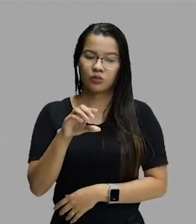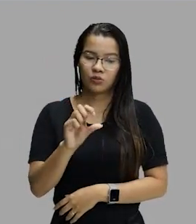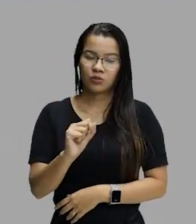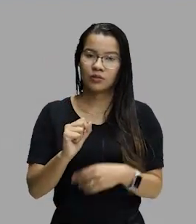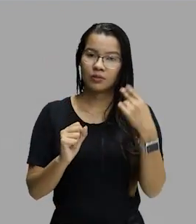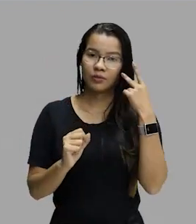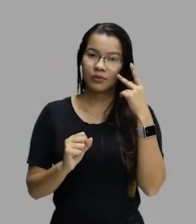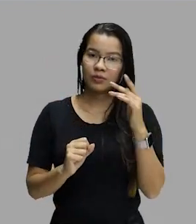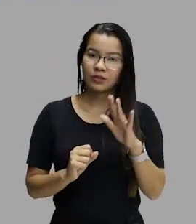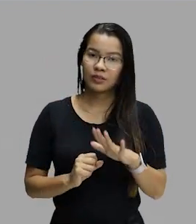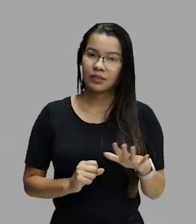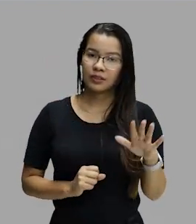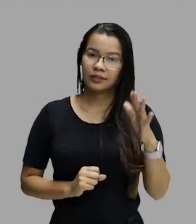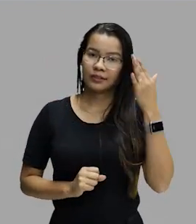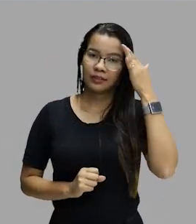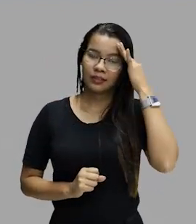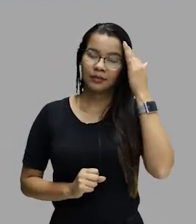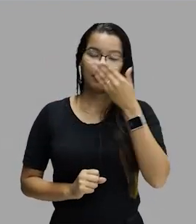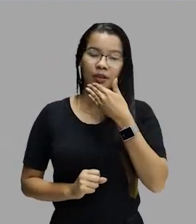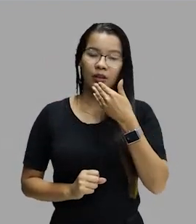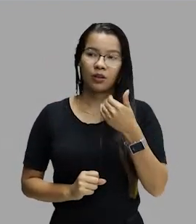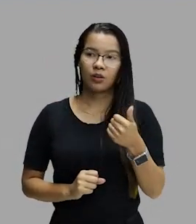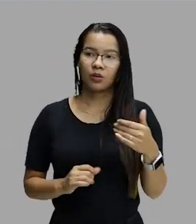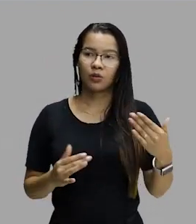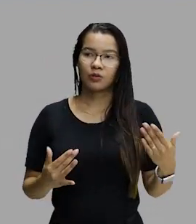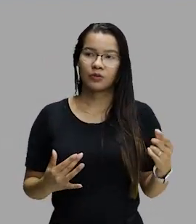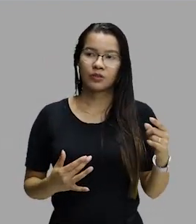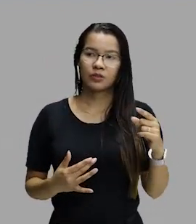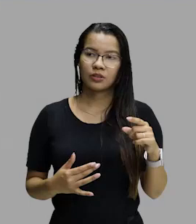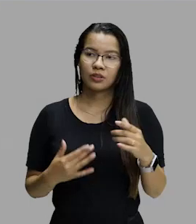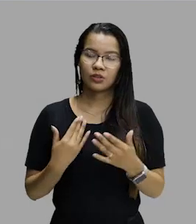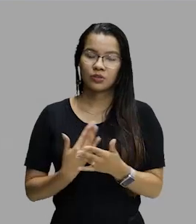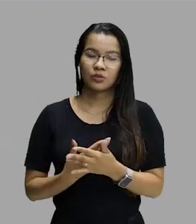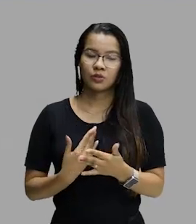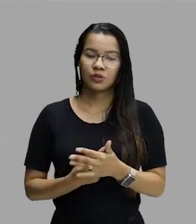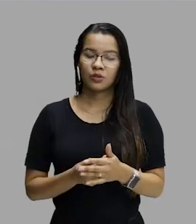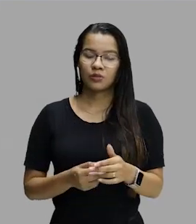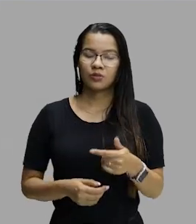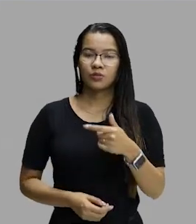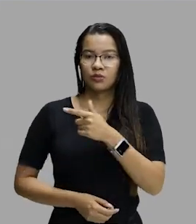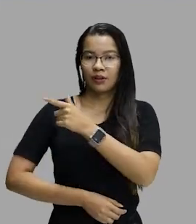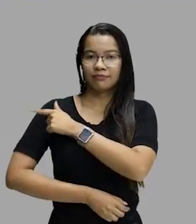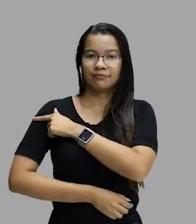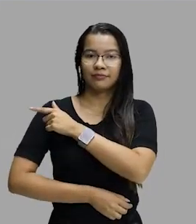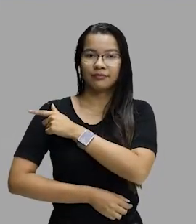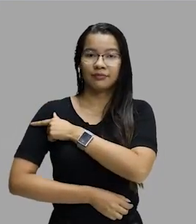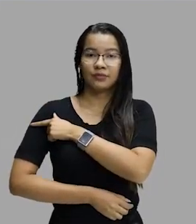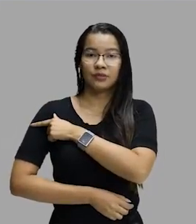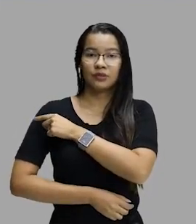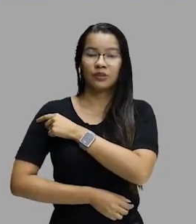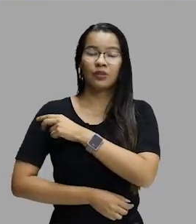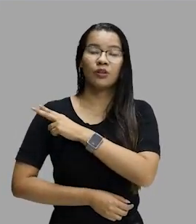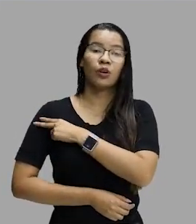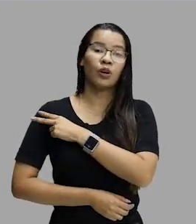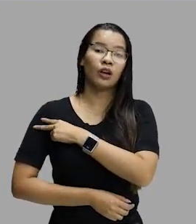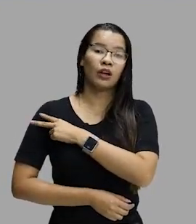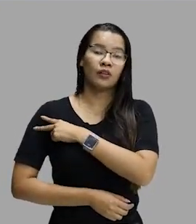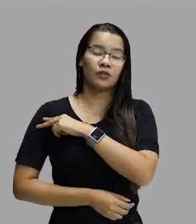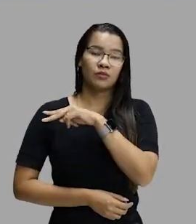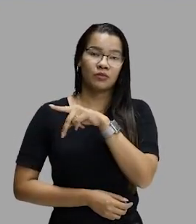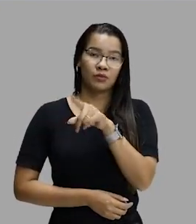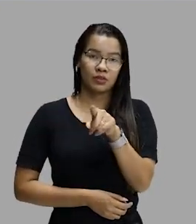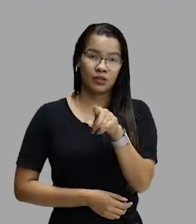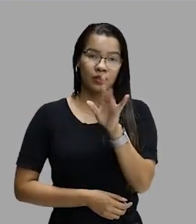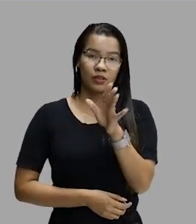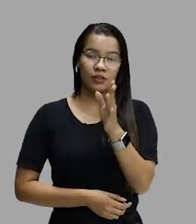entender melhor ainda, quando você estudou no segundo ano, né, você viu os romances da